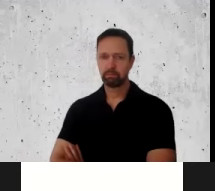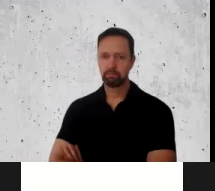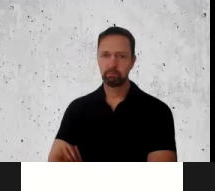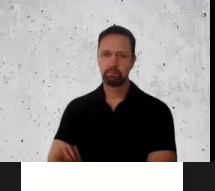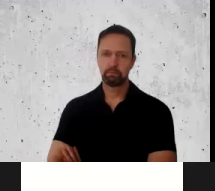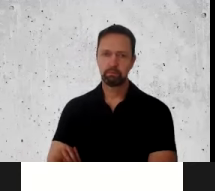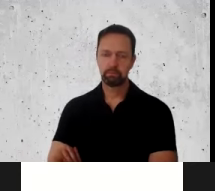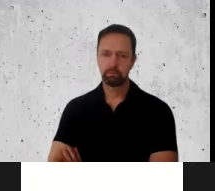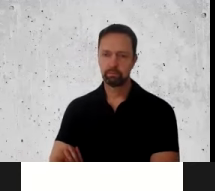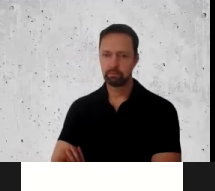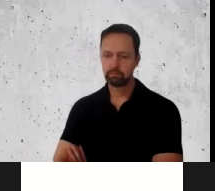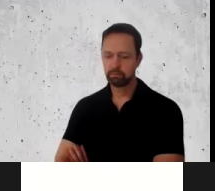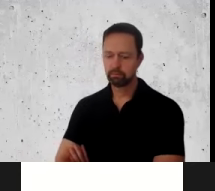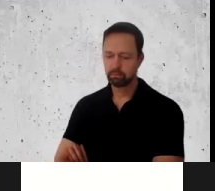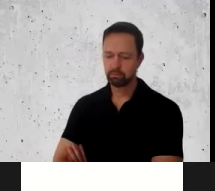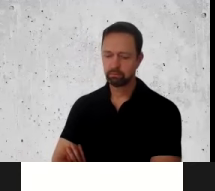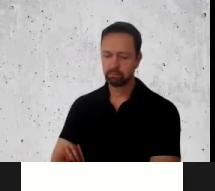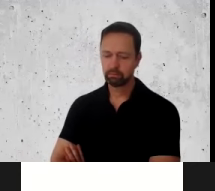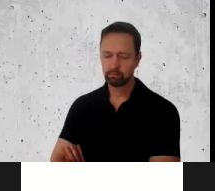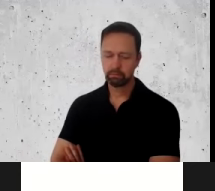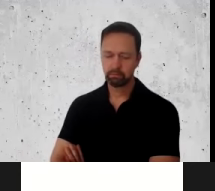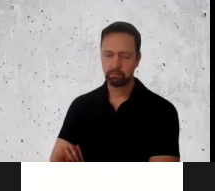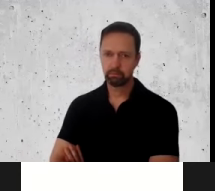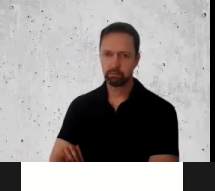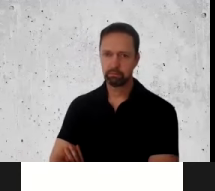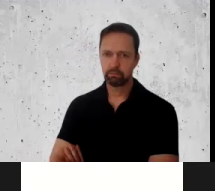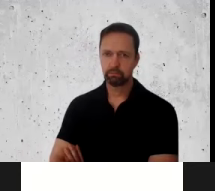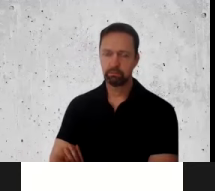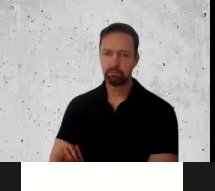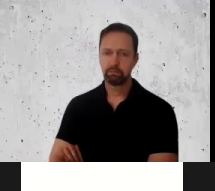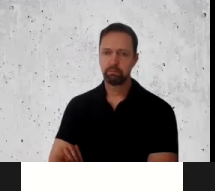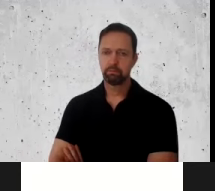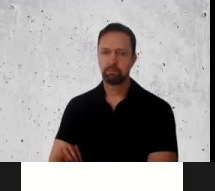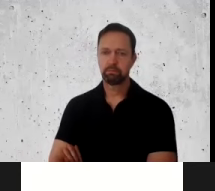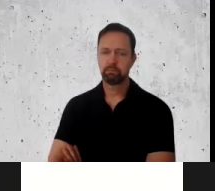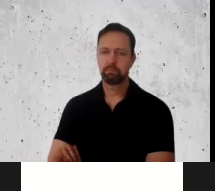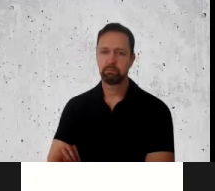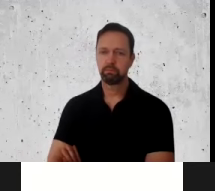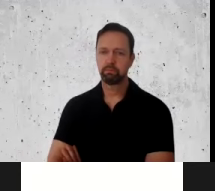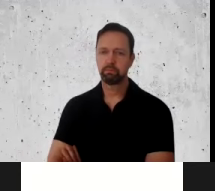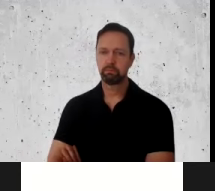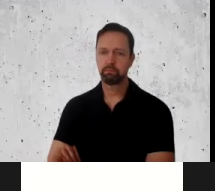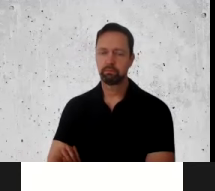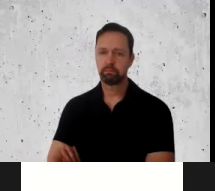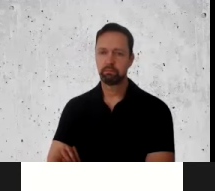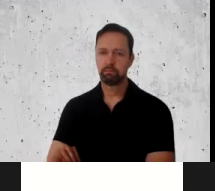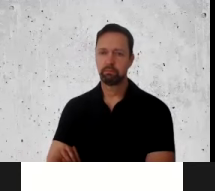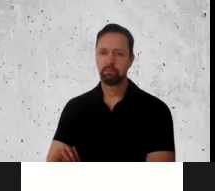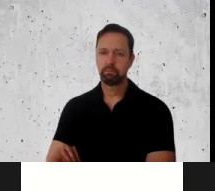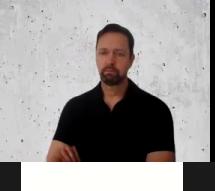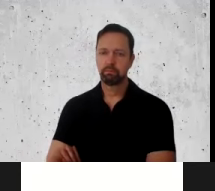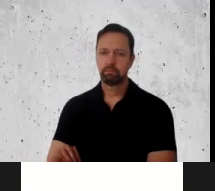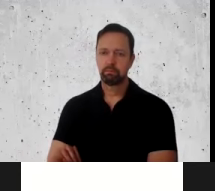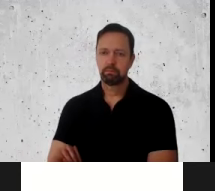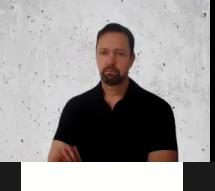o papel da instituição, Poder Judiciário, como um dos poderes, e especialmente numa democracia em que